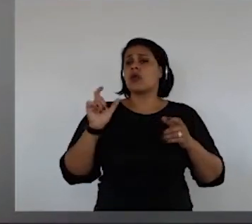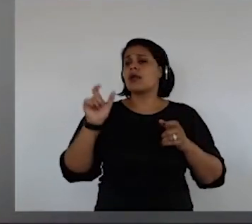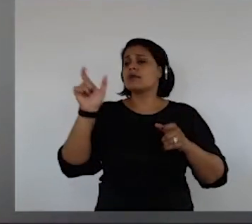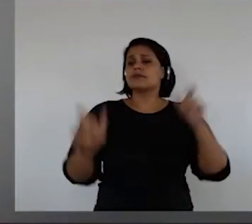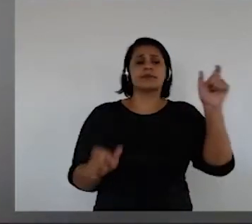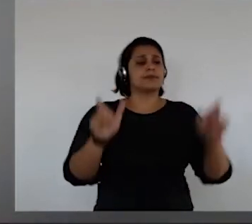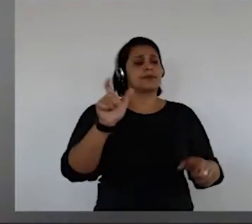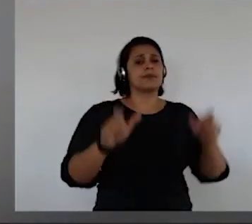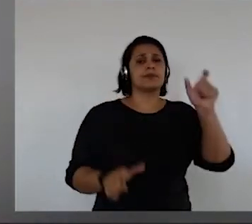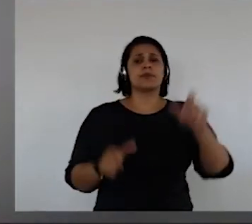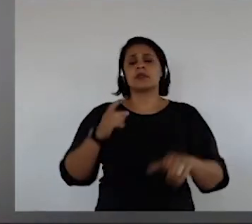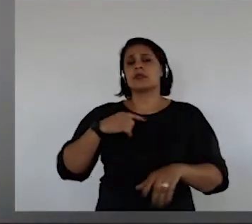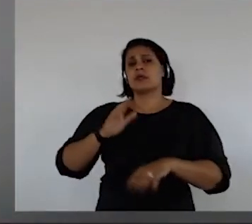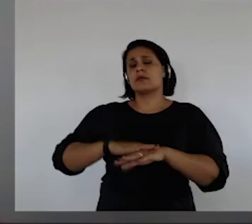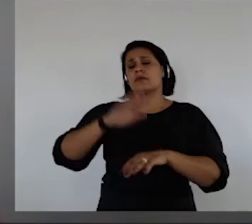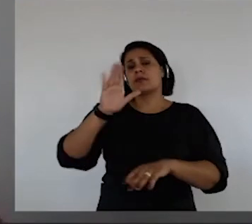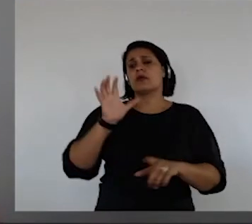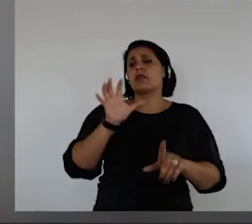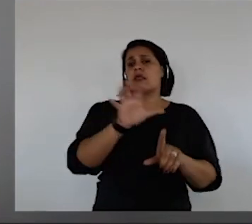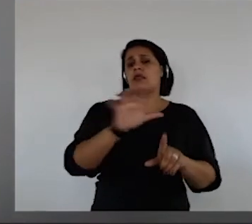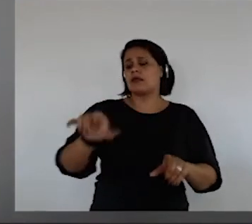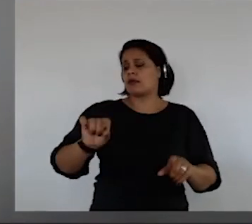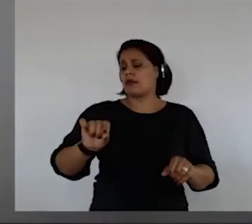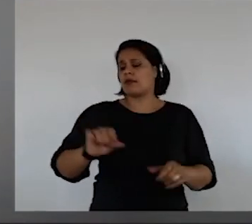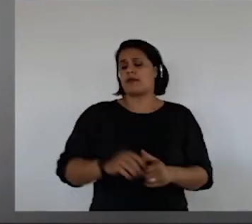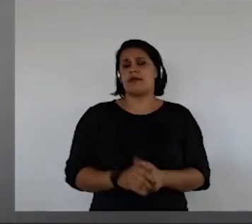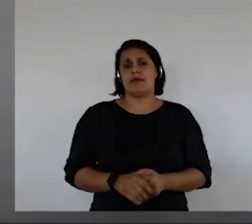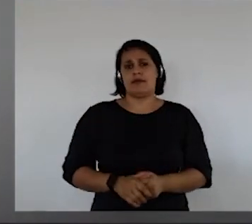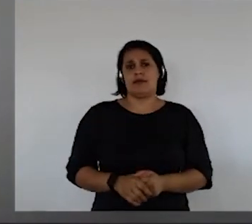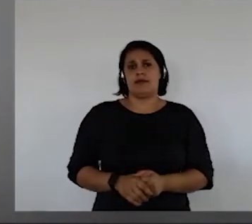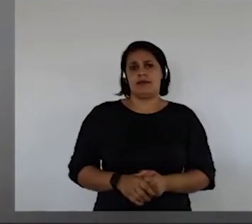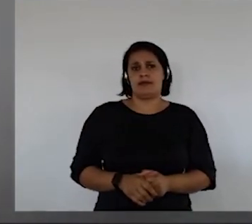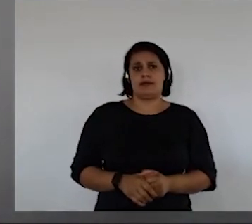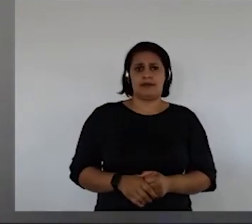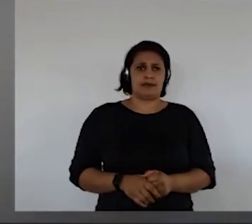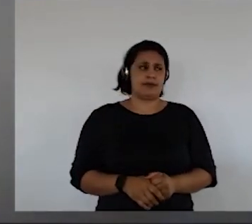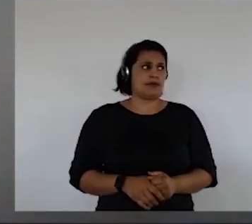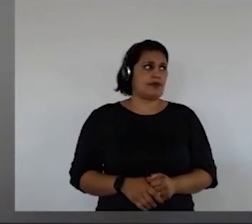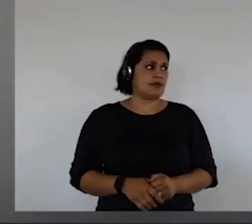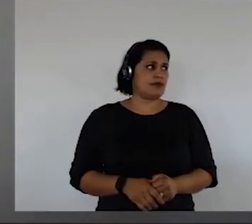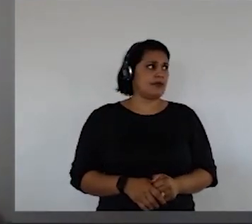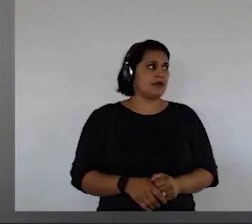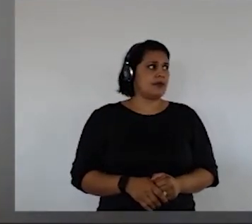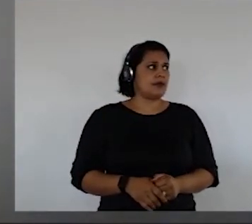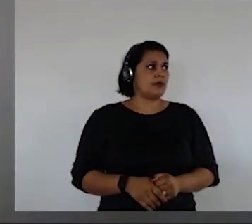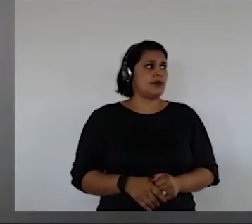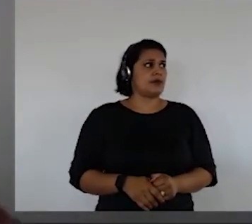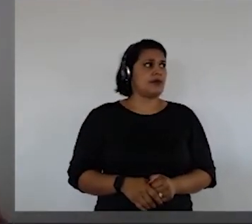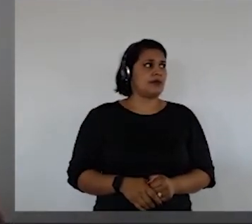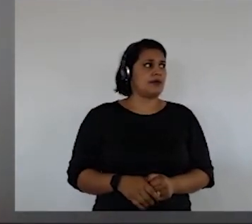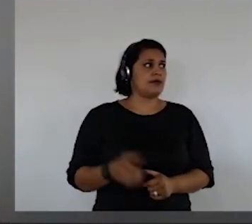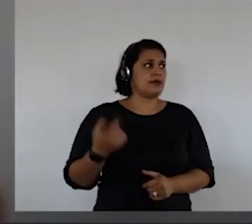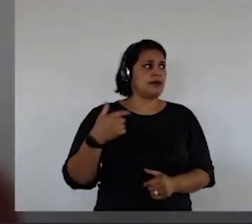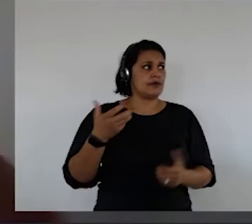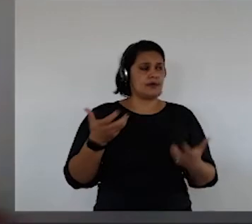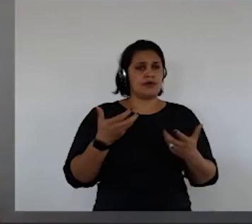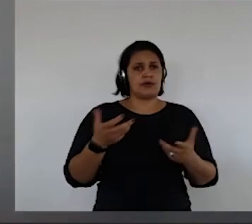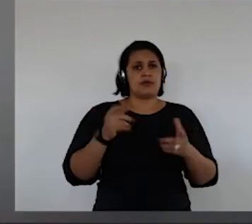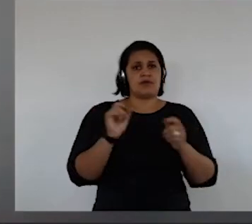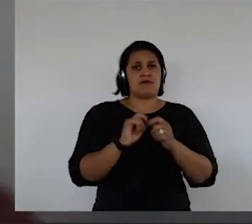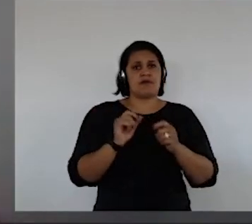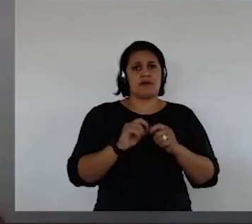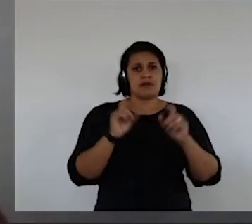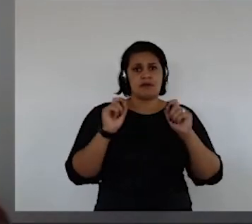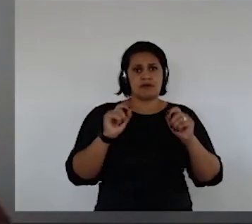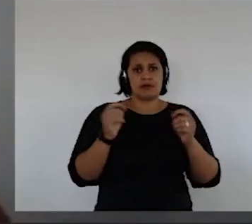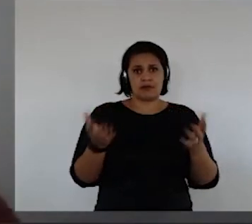atingidos. Quais serão esses corpos? Né? Veja, eu gostaria de fazer um resgate histórico